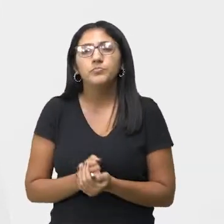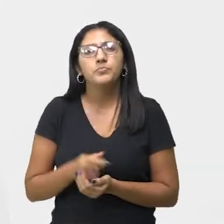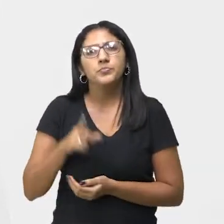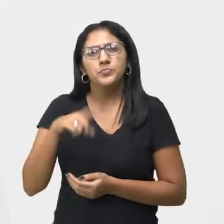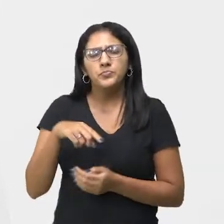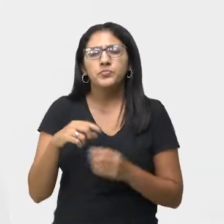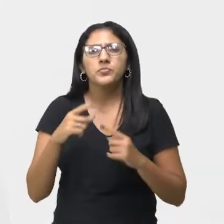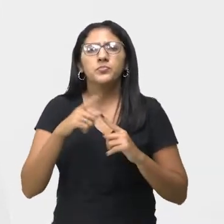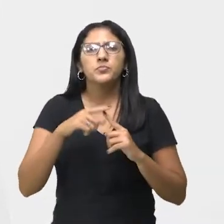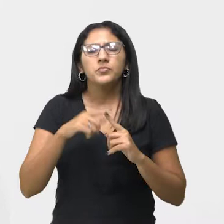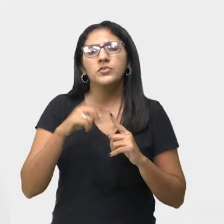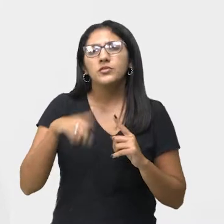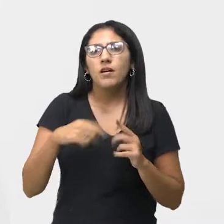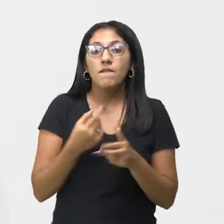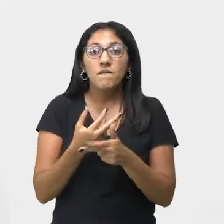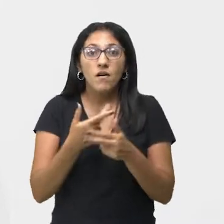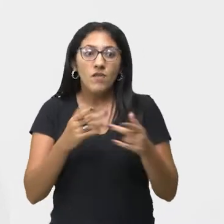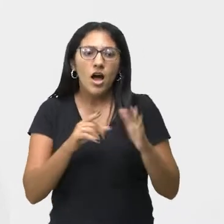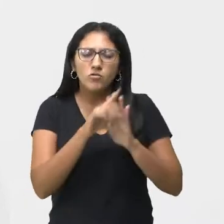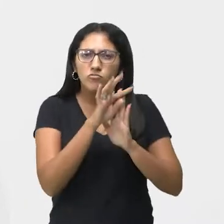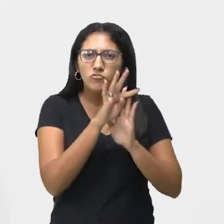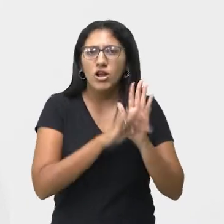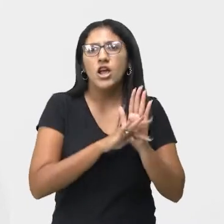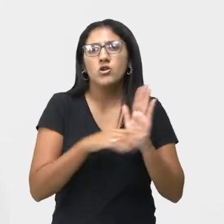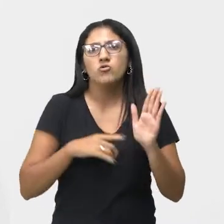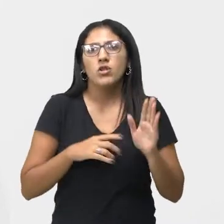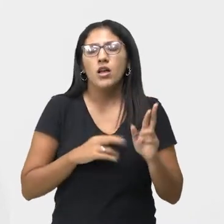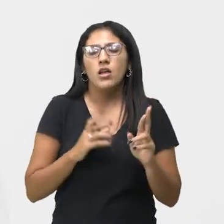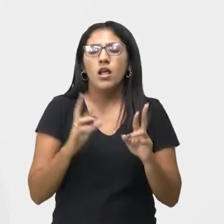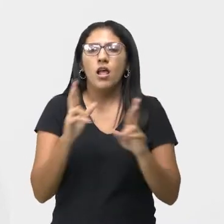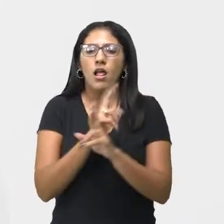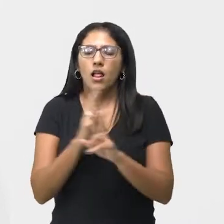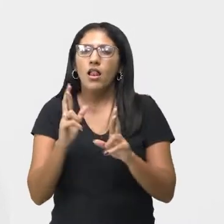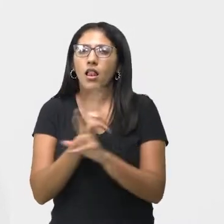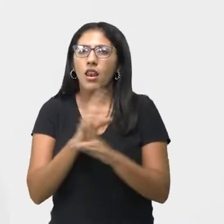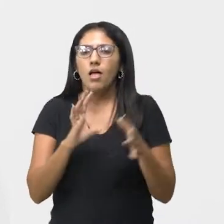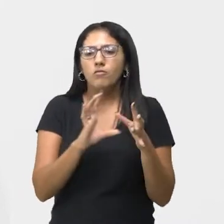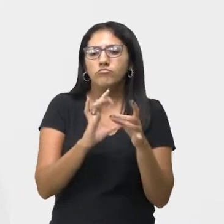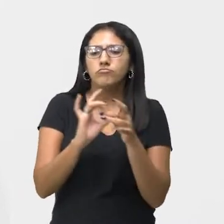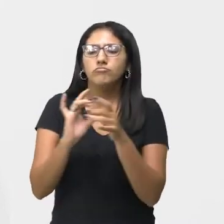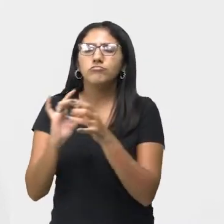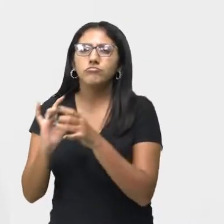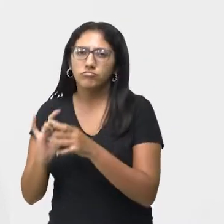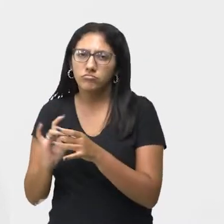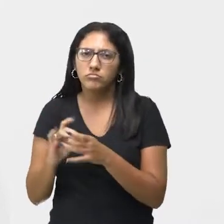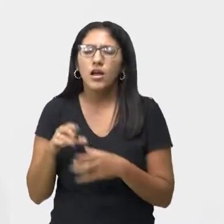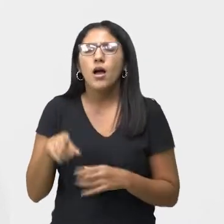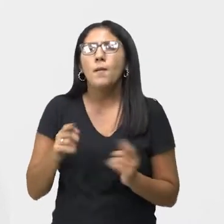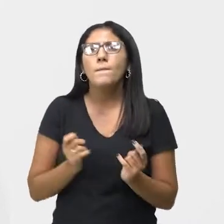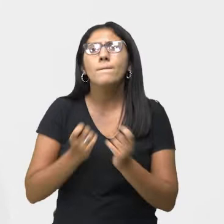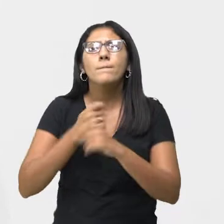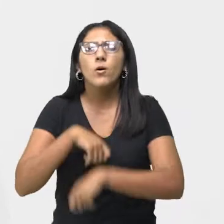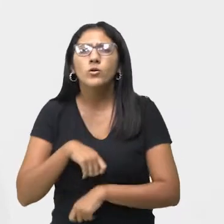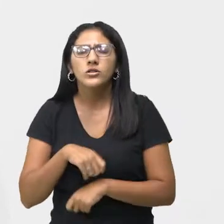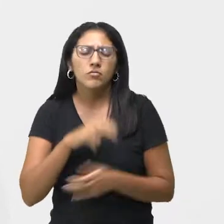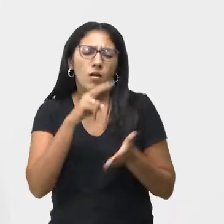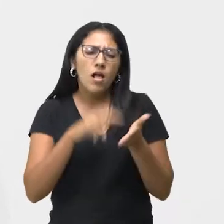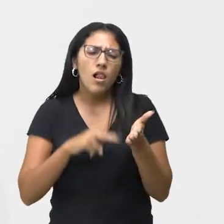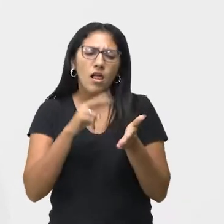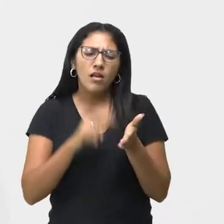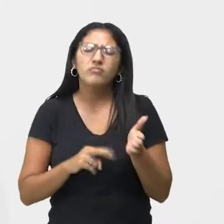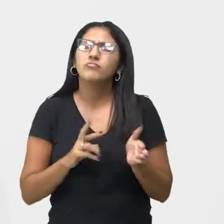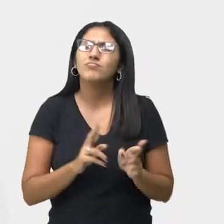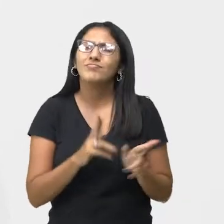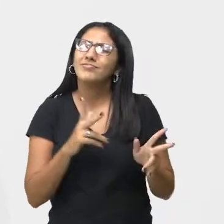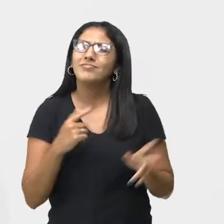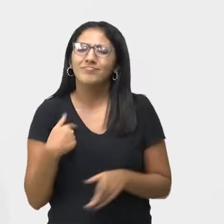você tem vários textos conectados um com o outro. É uma forma de leitura diferente da que nós